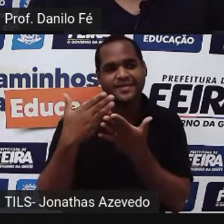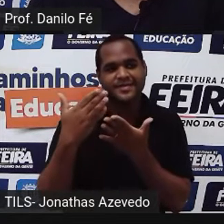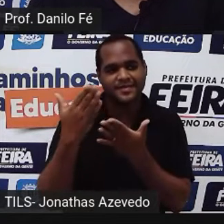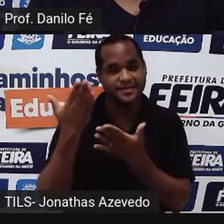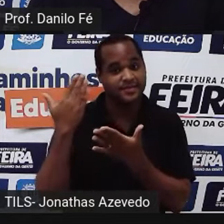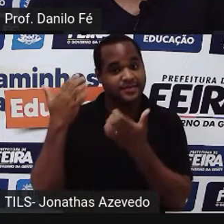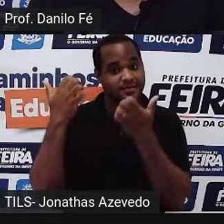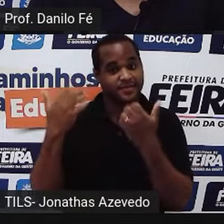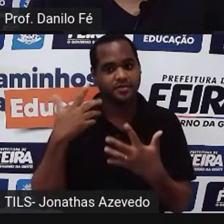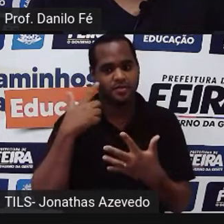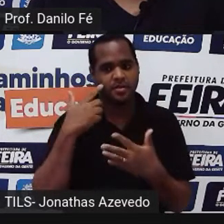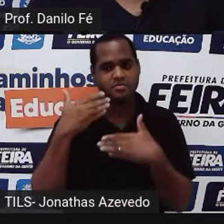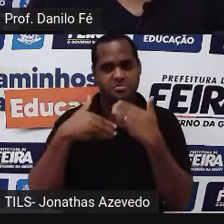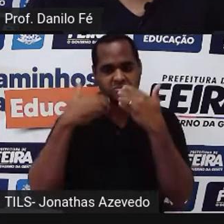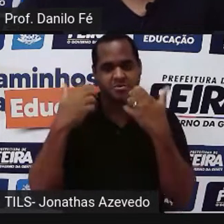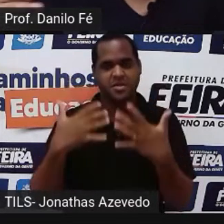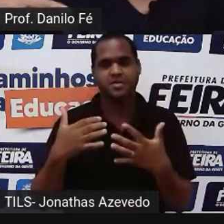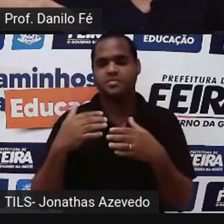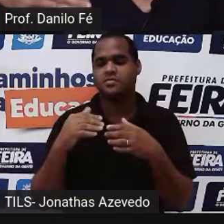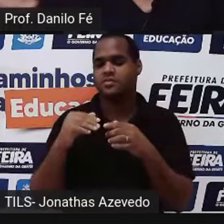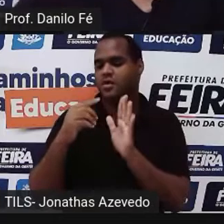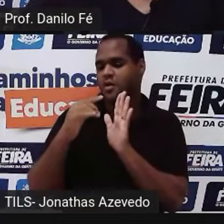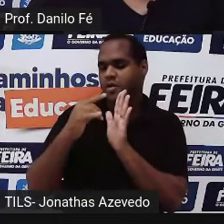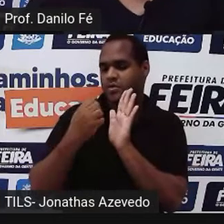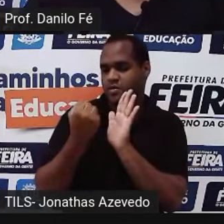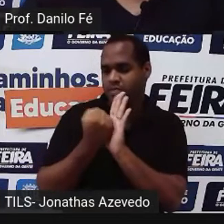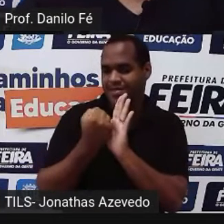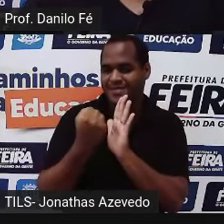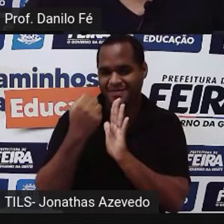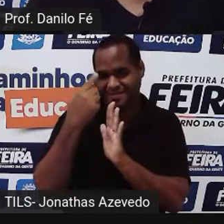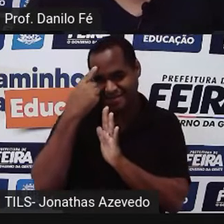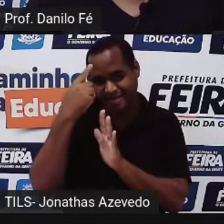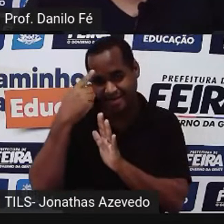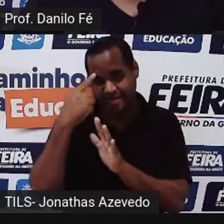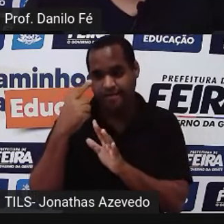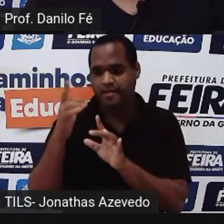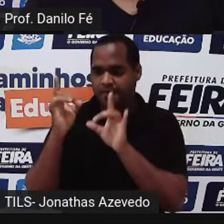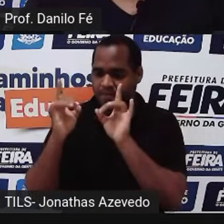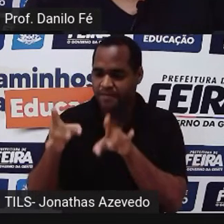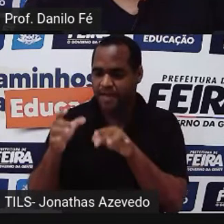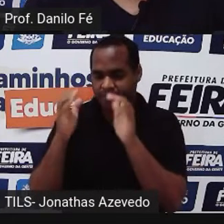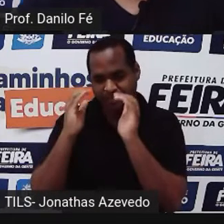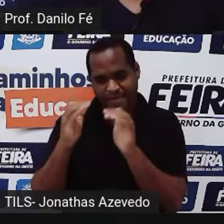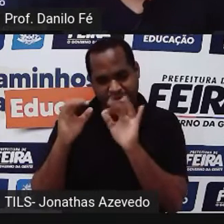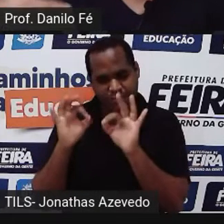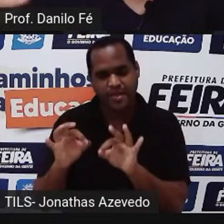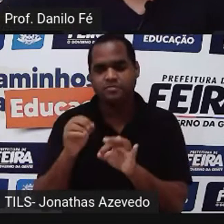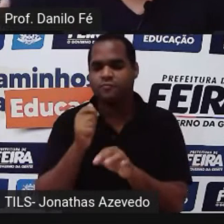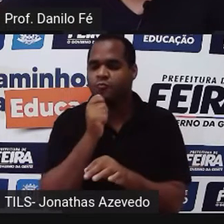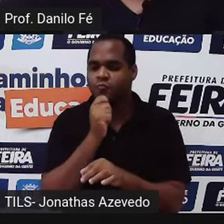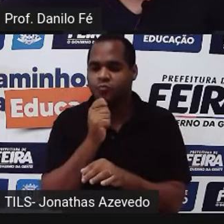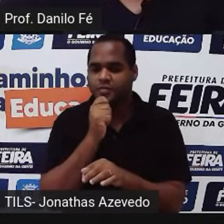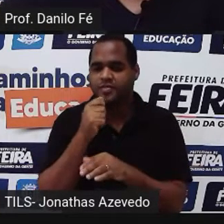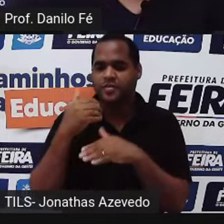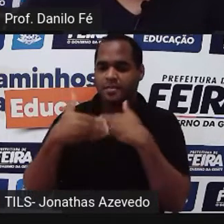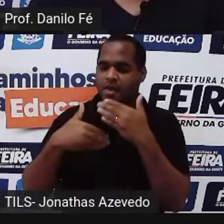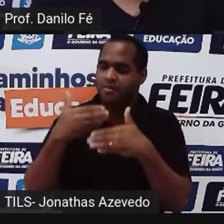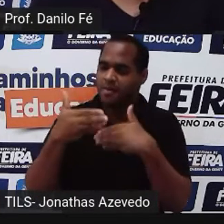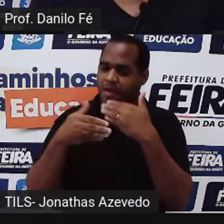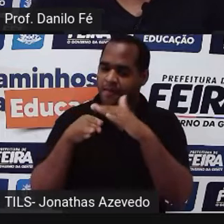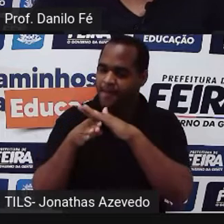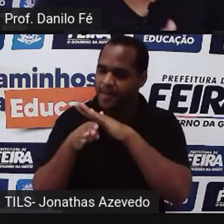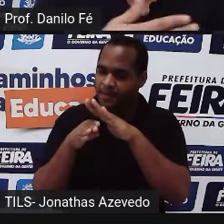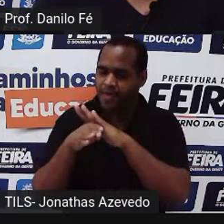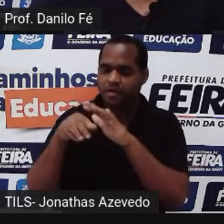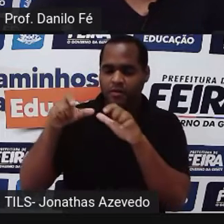a ser mais radical no Tratado de Versalhes, no descumprimento, fazendo uma série de invasões de